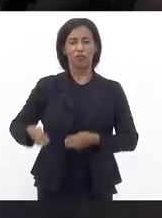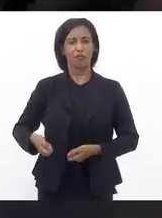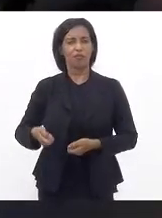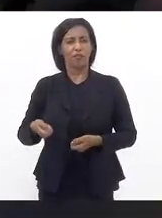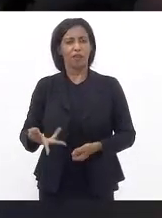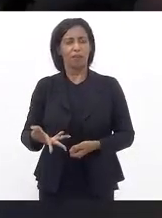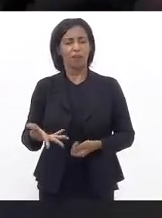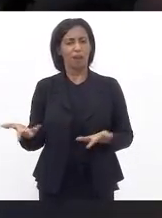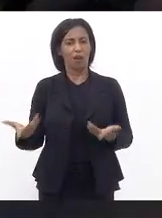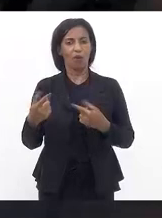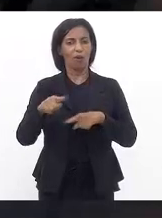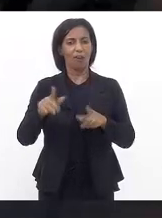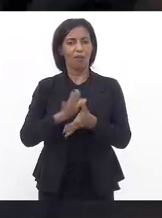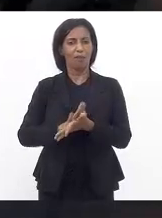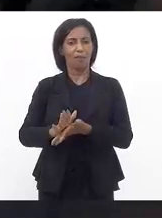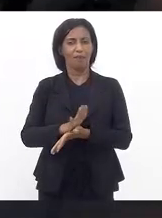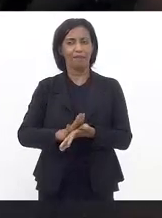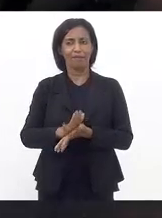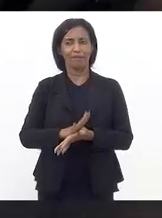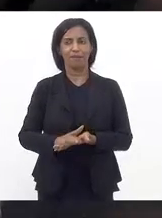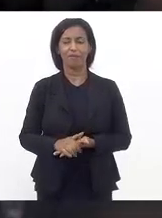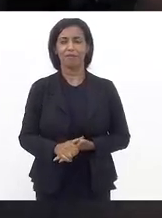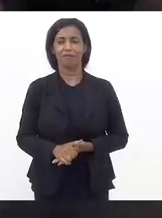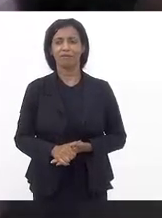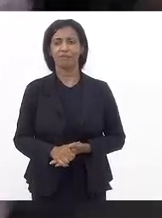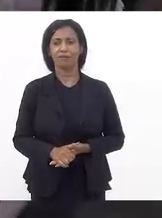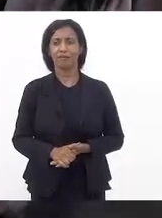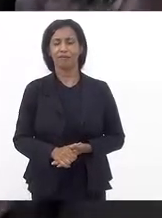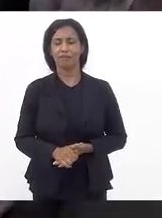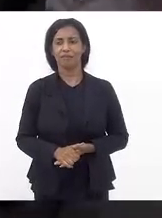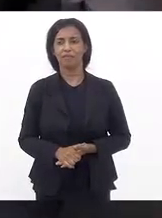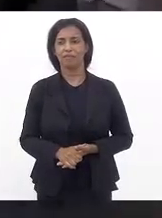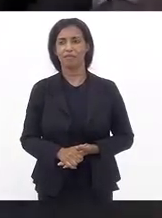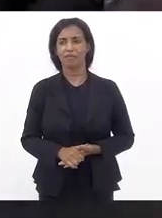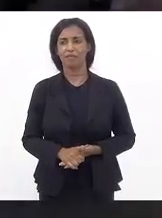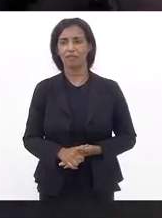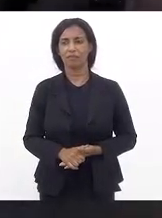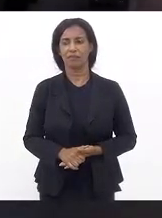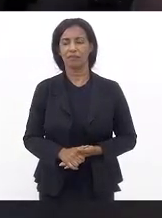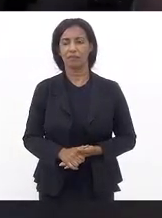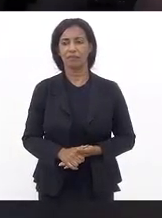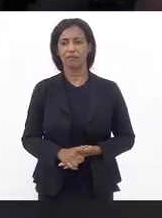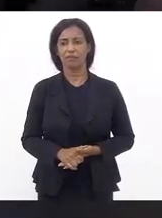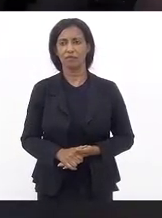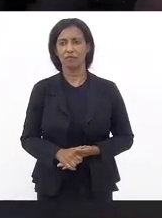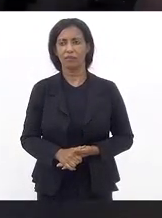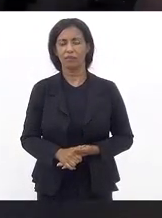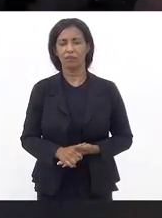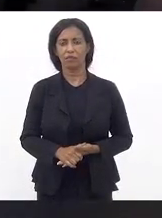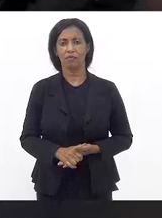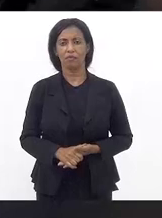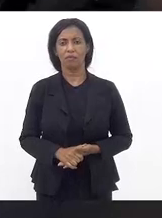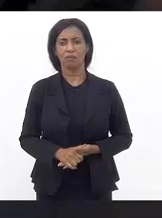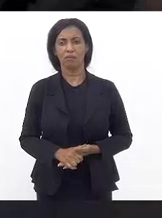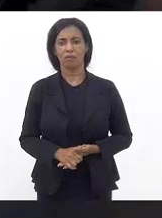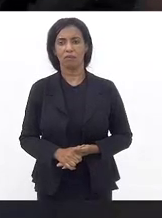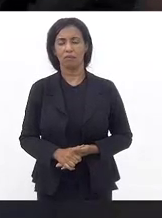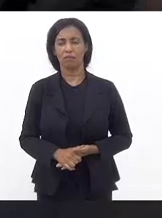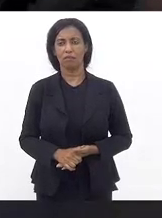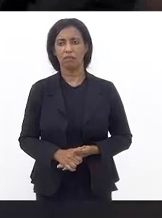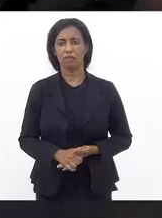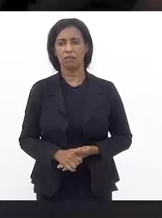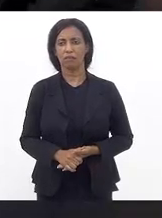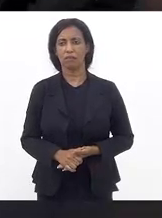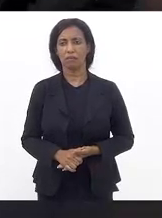falar agora demorar porque aí vai ter gente falando junto só um minutinho por favor desliga o xampu Sofia